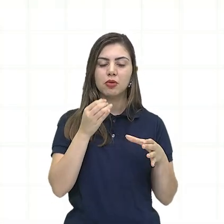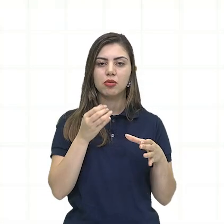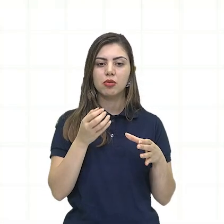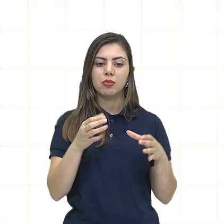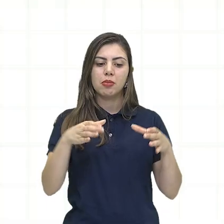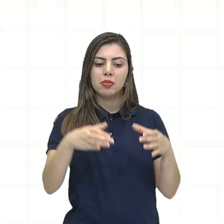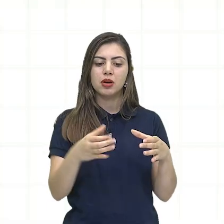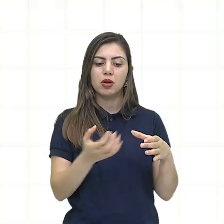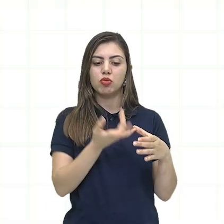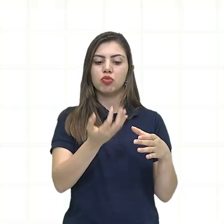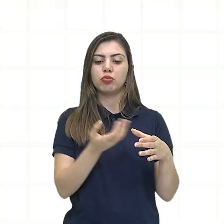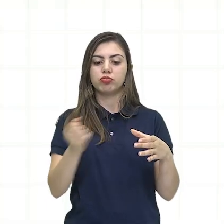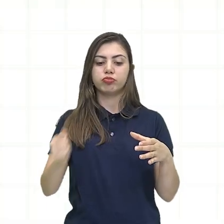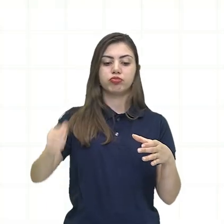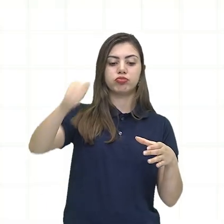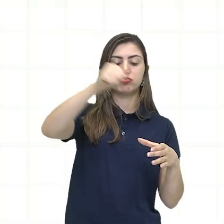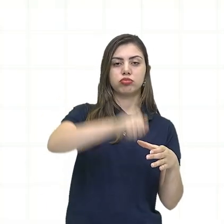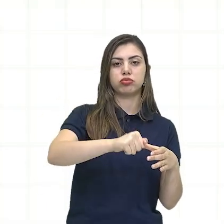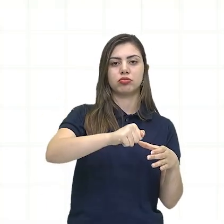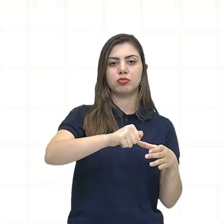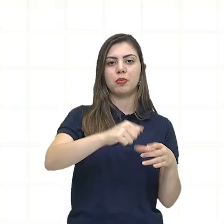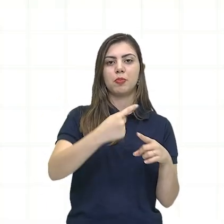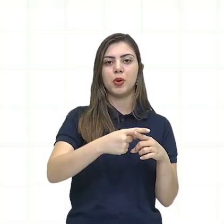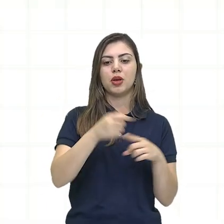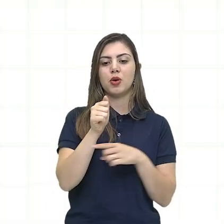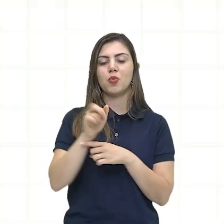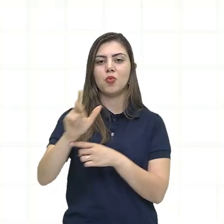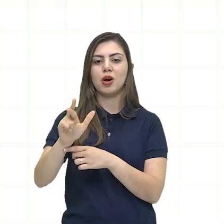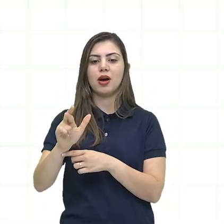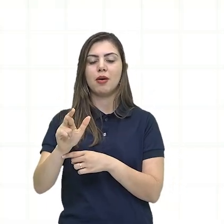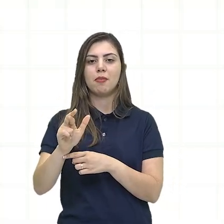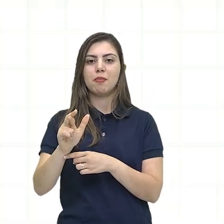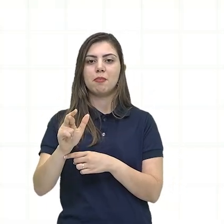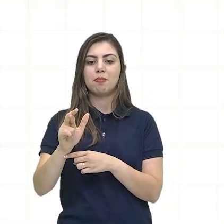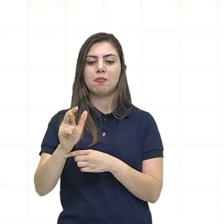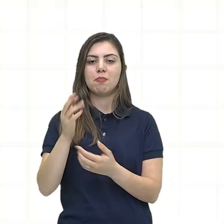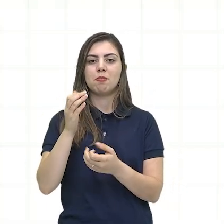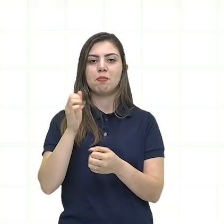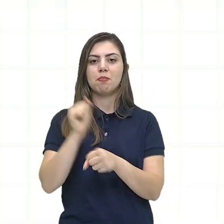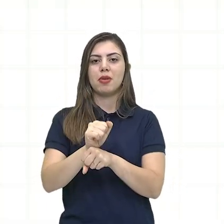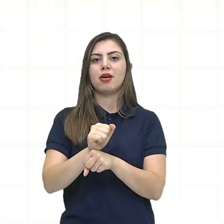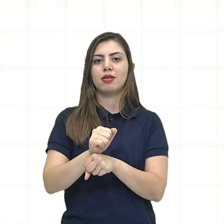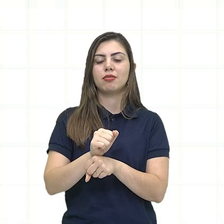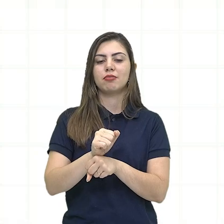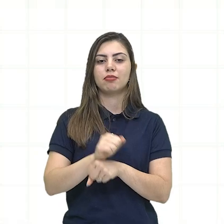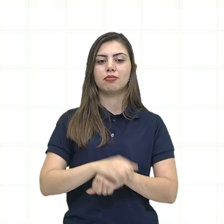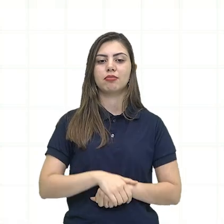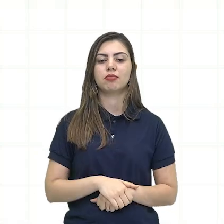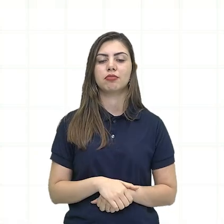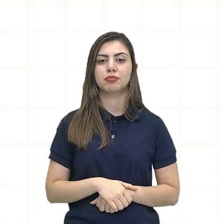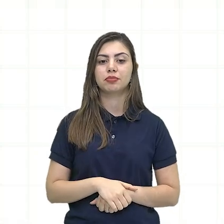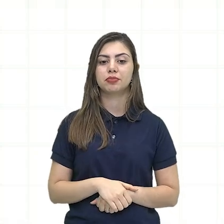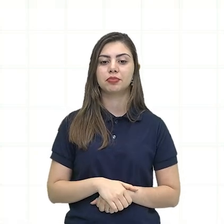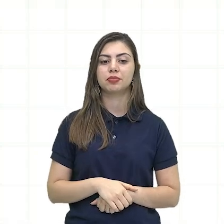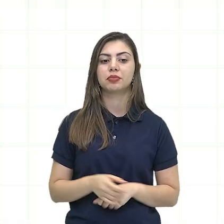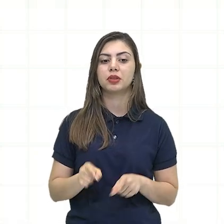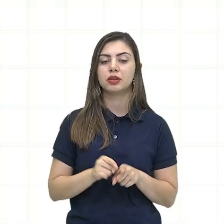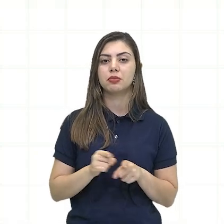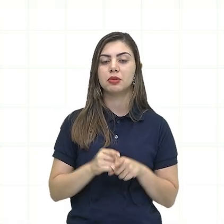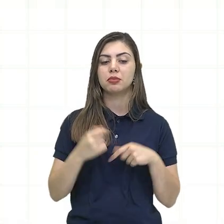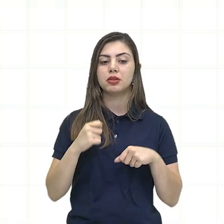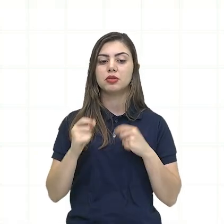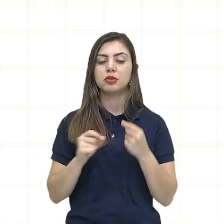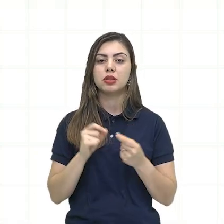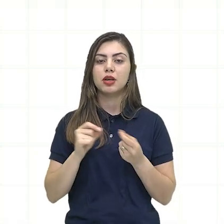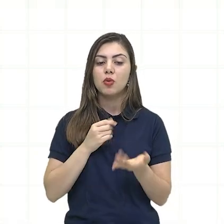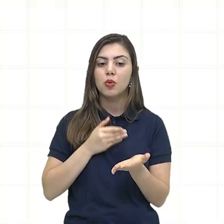é para tirar ali a fonte, que é o oxigênio. E tem também a fonte de ignição, que é o